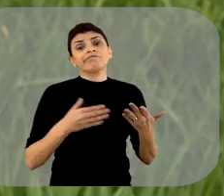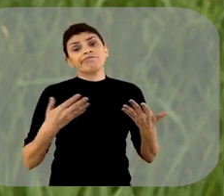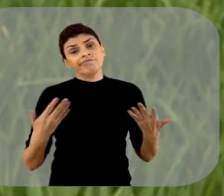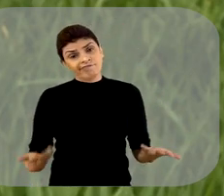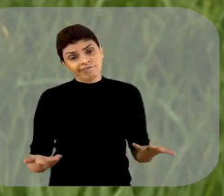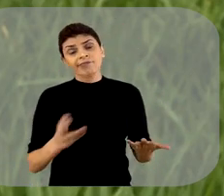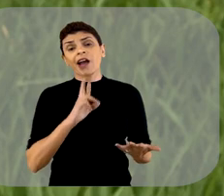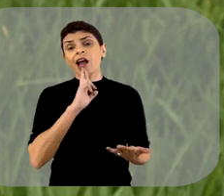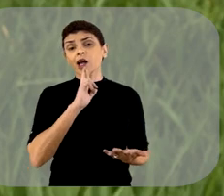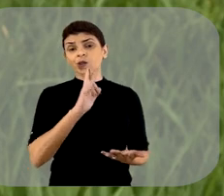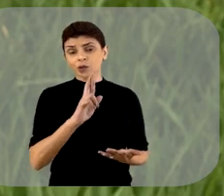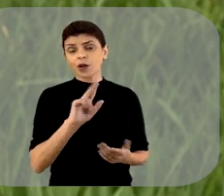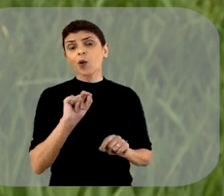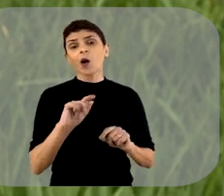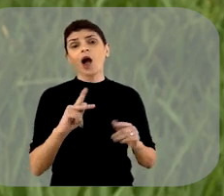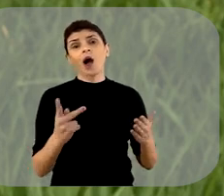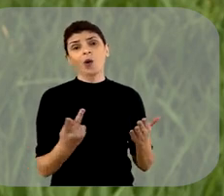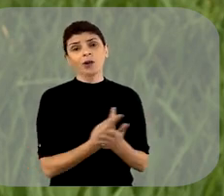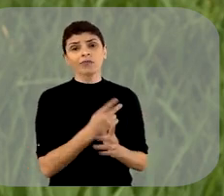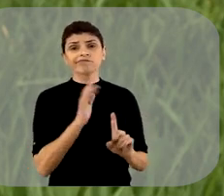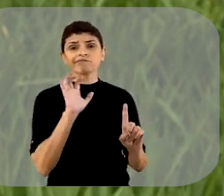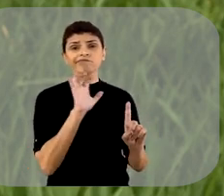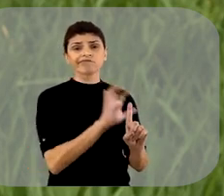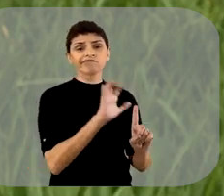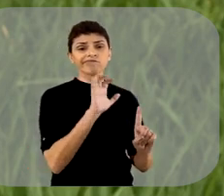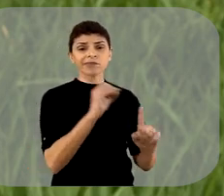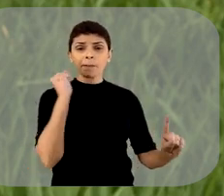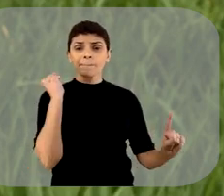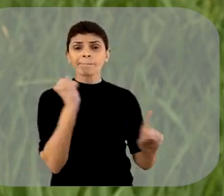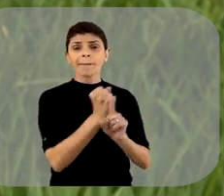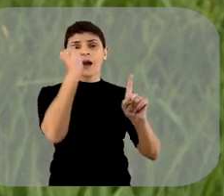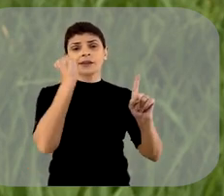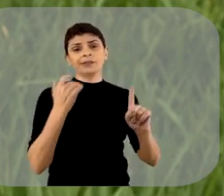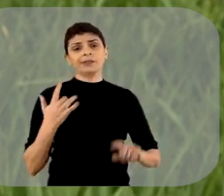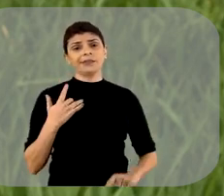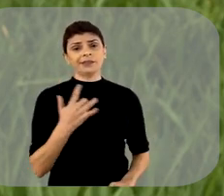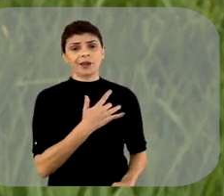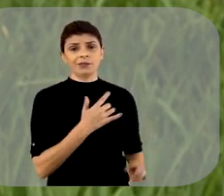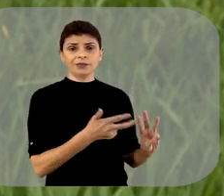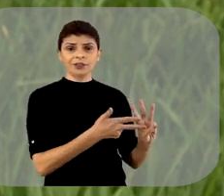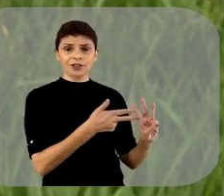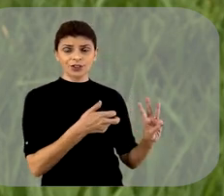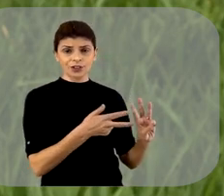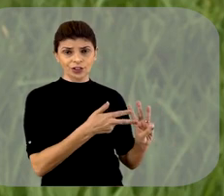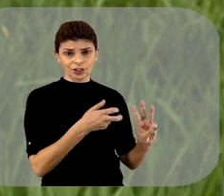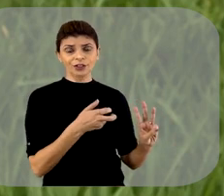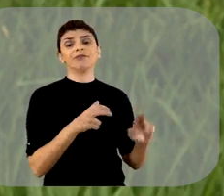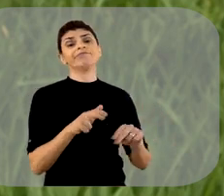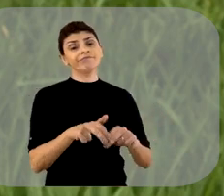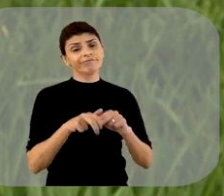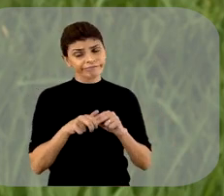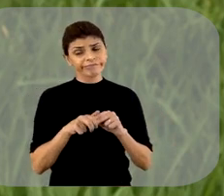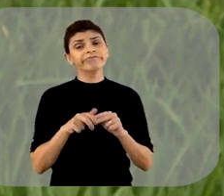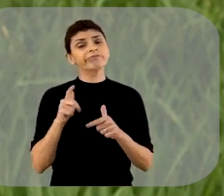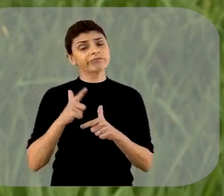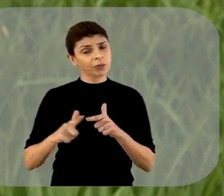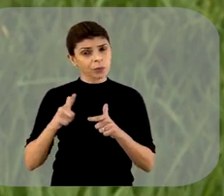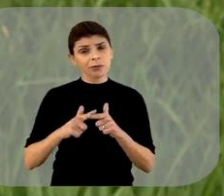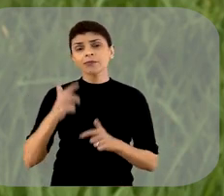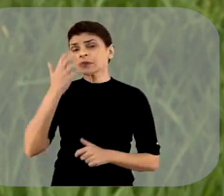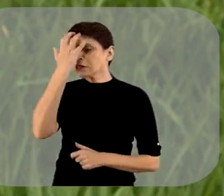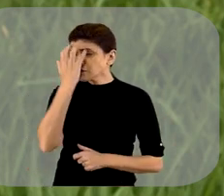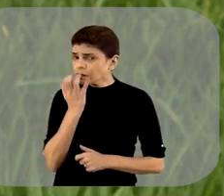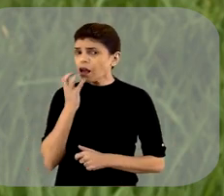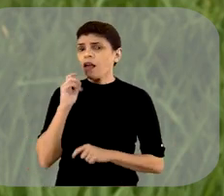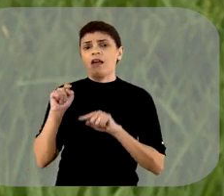um dos resultados disso é o impacto sobre a saúde indígena hoje, né? Então, uma questão muito séria hoje,